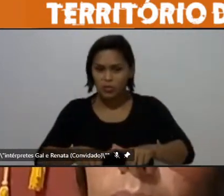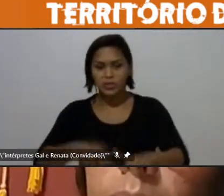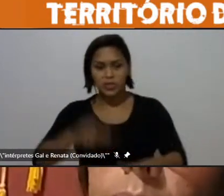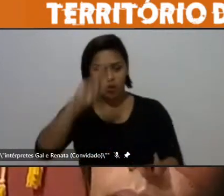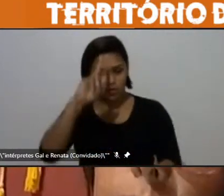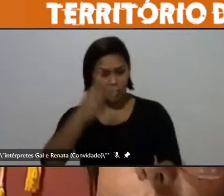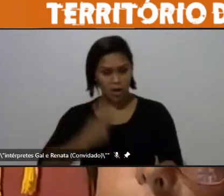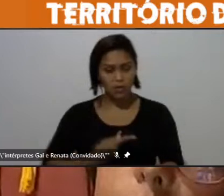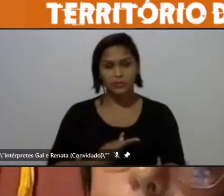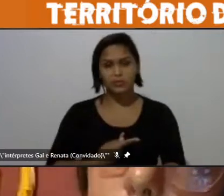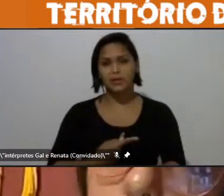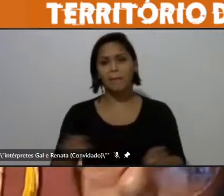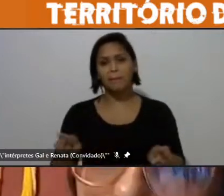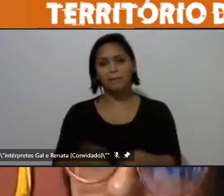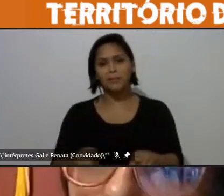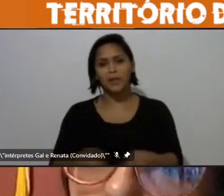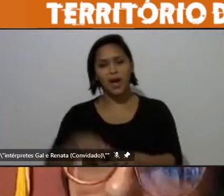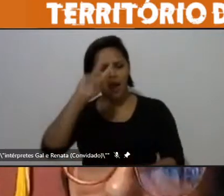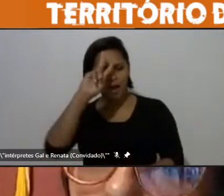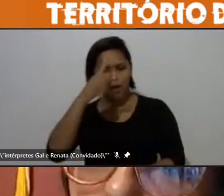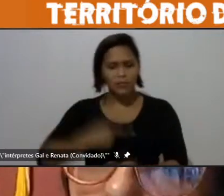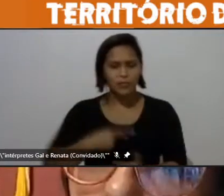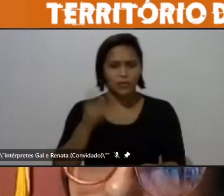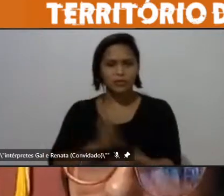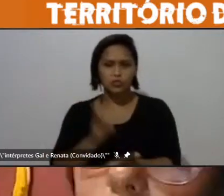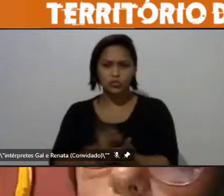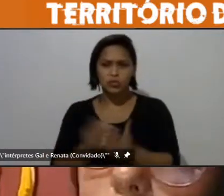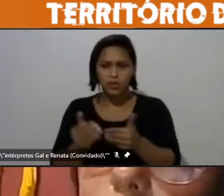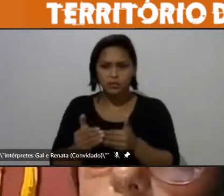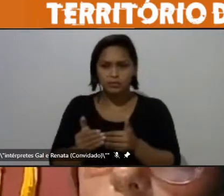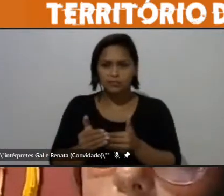mesmos, né? É um processo, né,